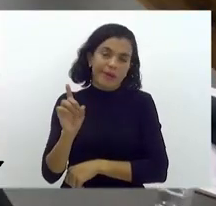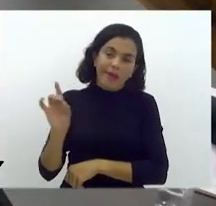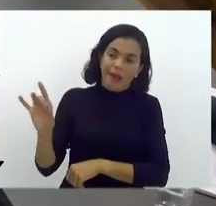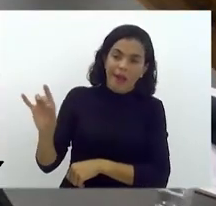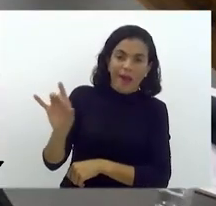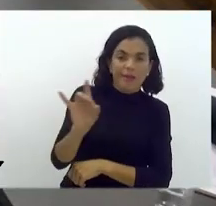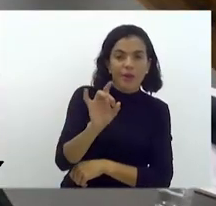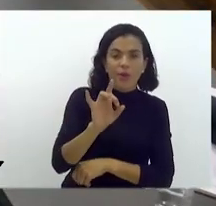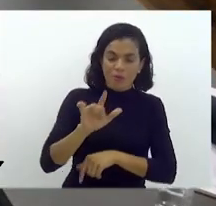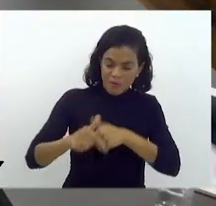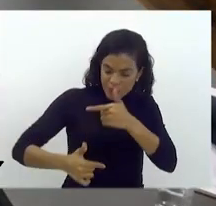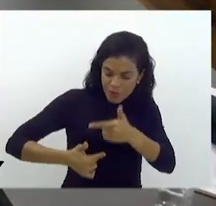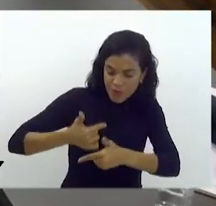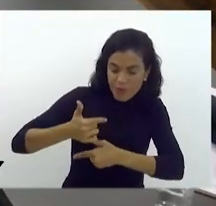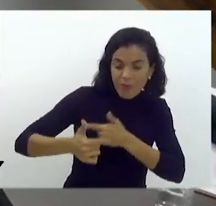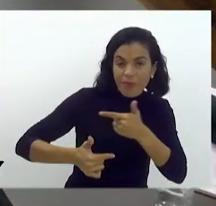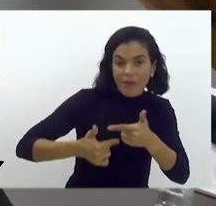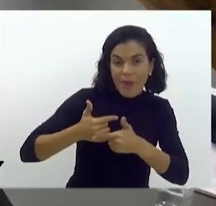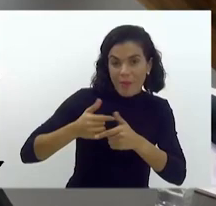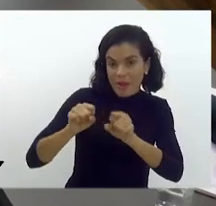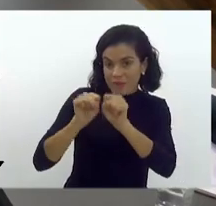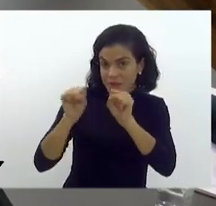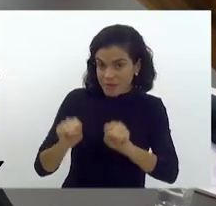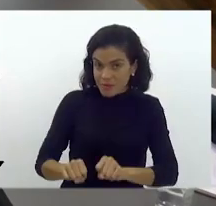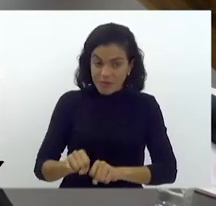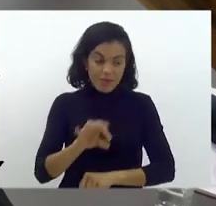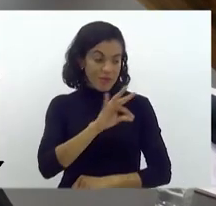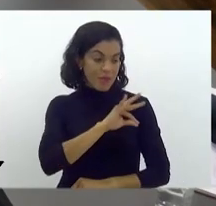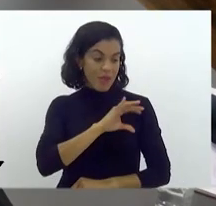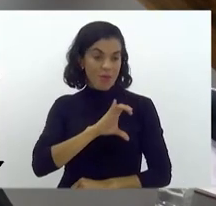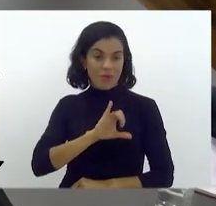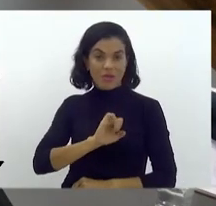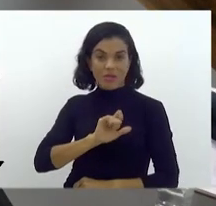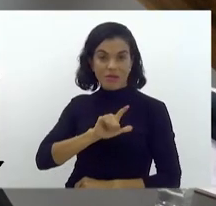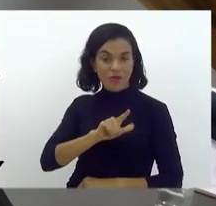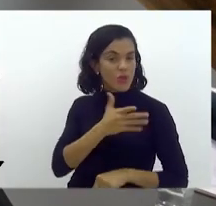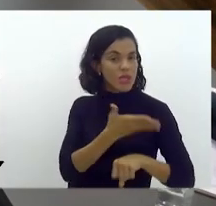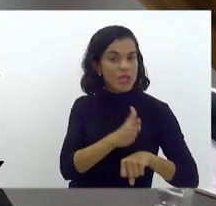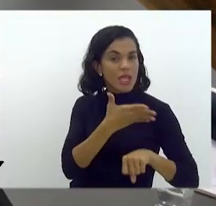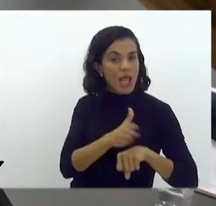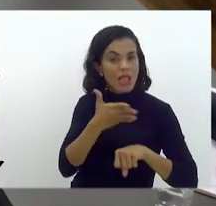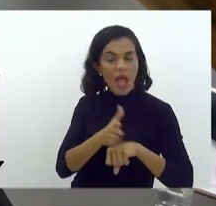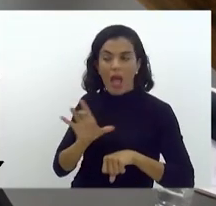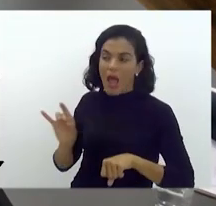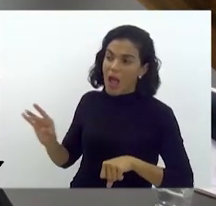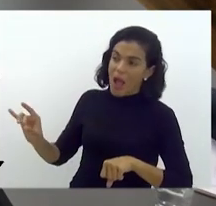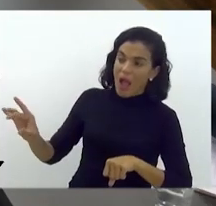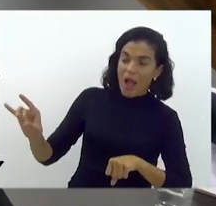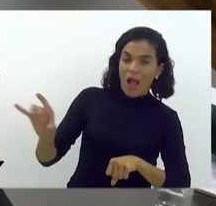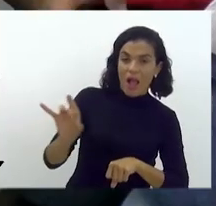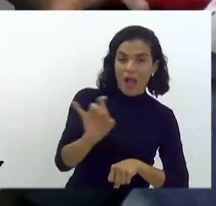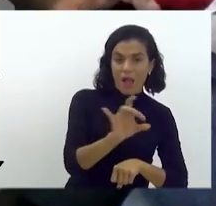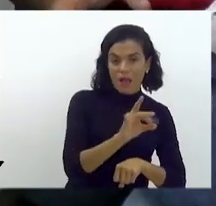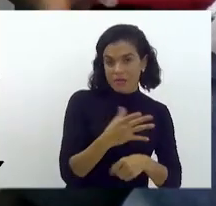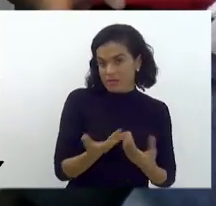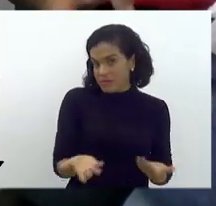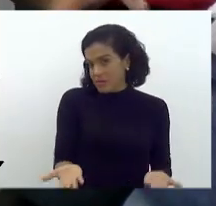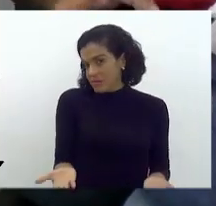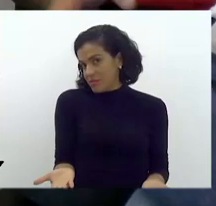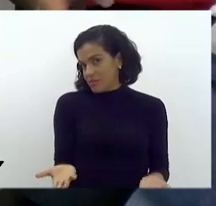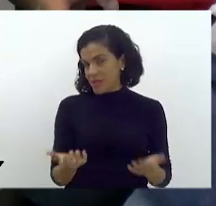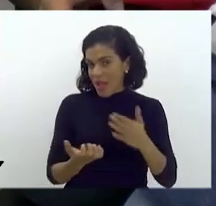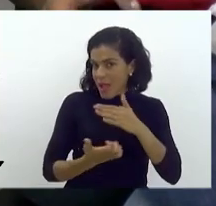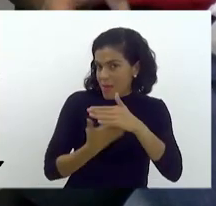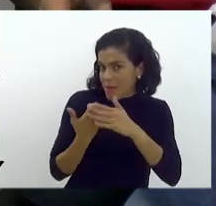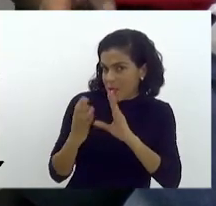de operar esse sistema e a polícia civil de trená-los na empresa não mexe